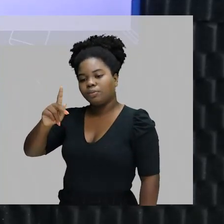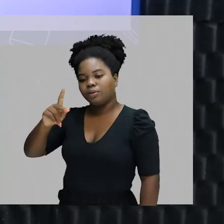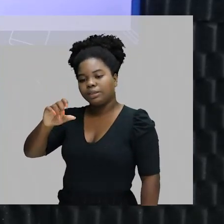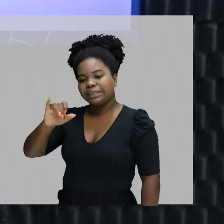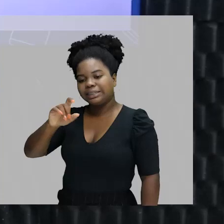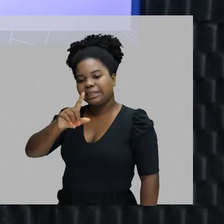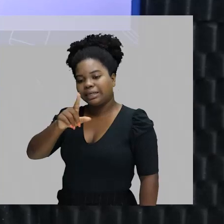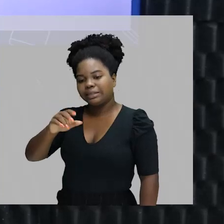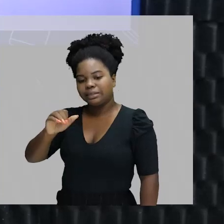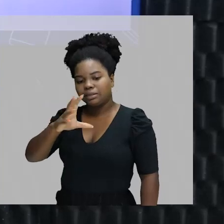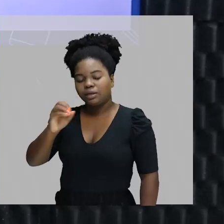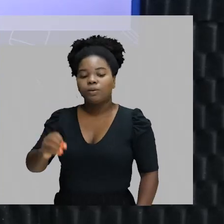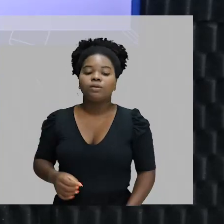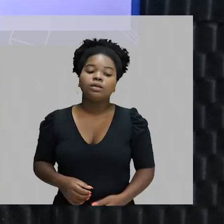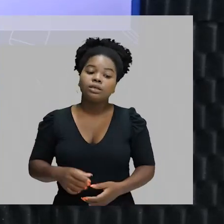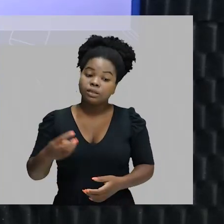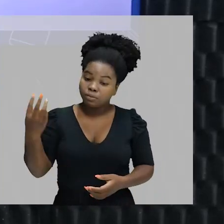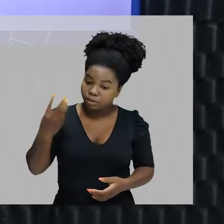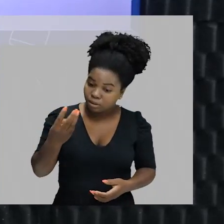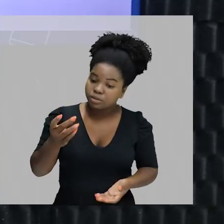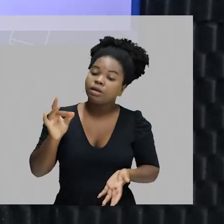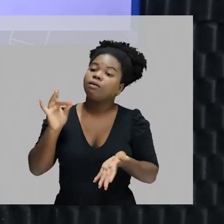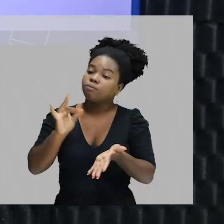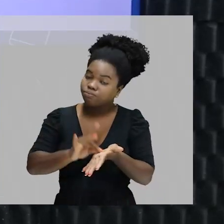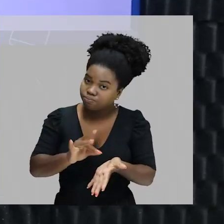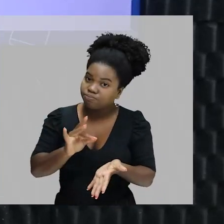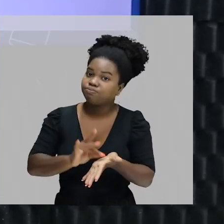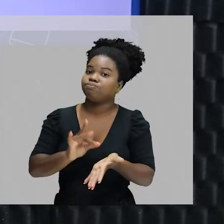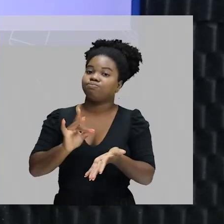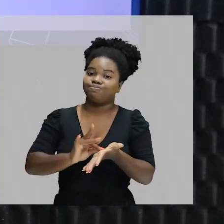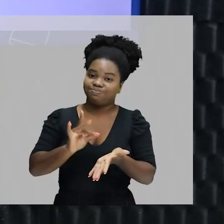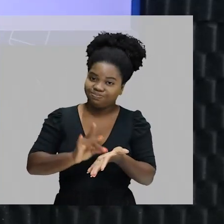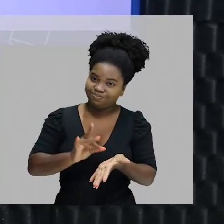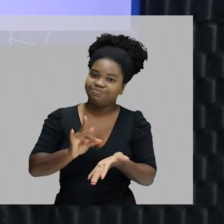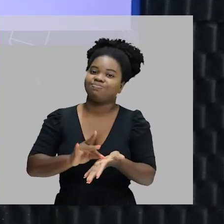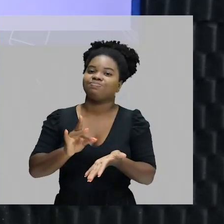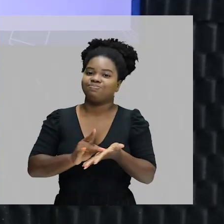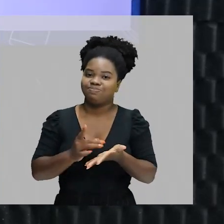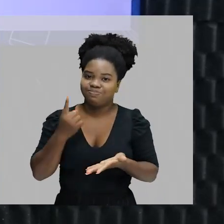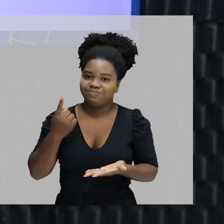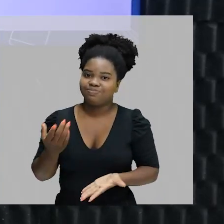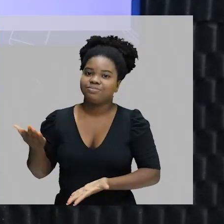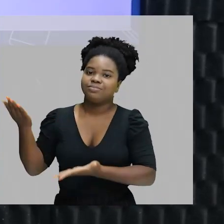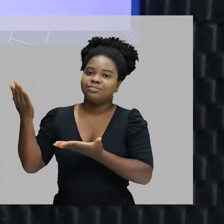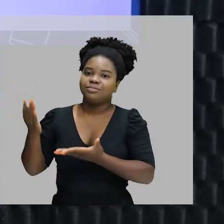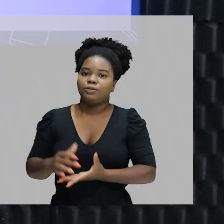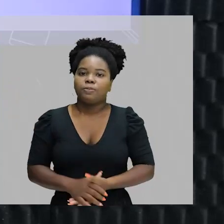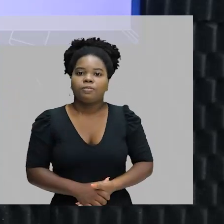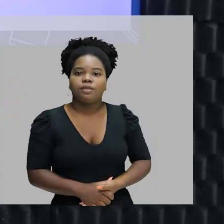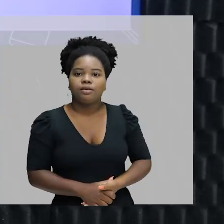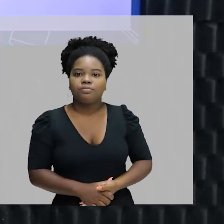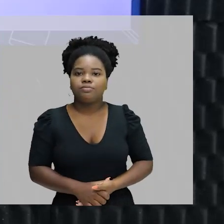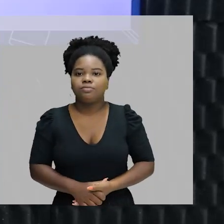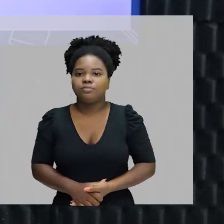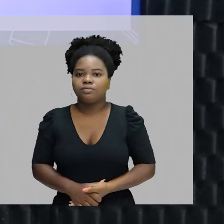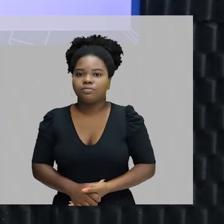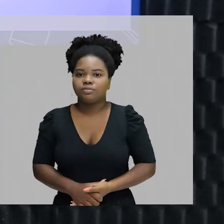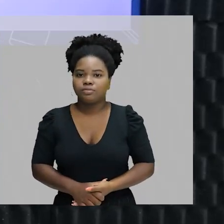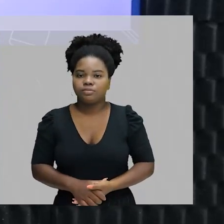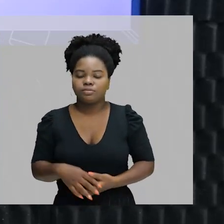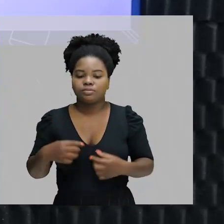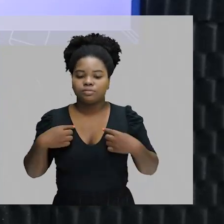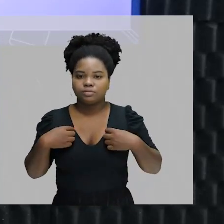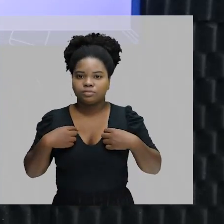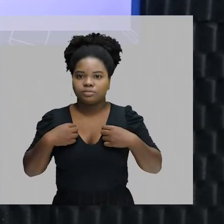essa alternativa, galera, ela é muito verdade, ela é verdadeira. Tá? Isenções fiscais têm estimulado o crescimento de cidades médias